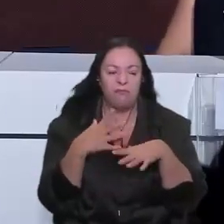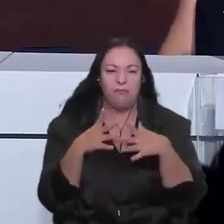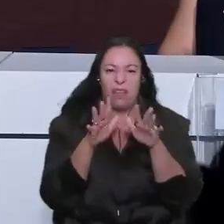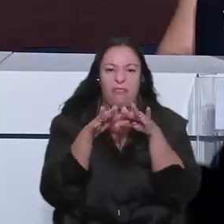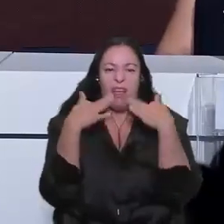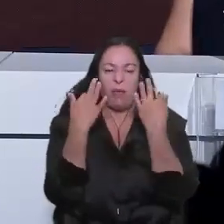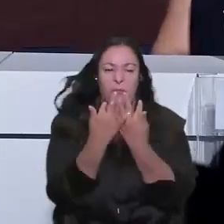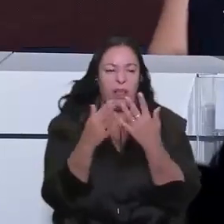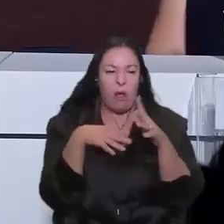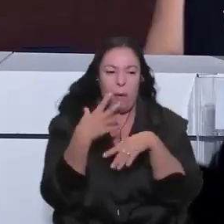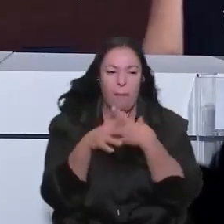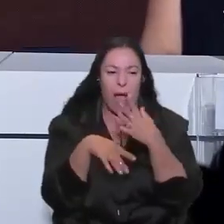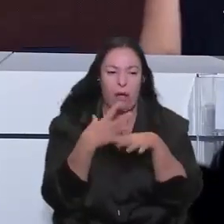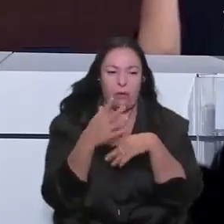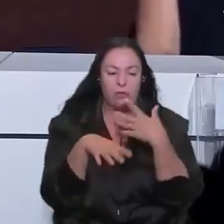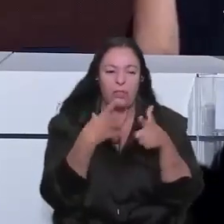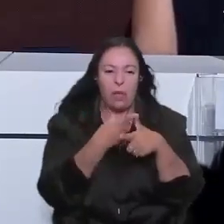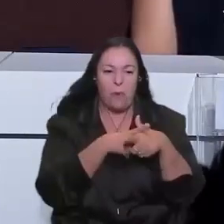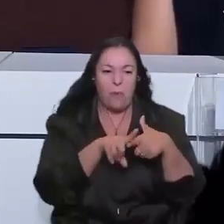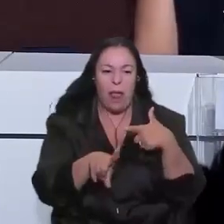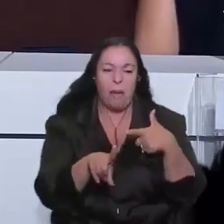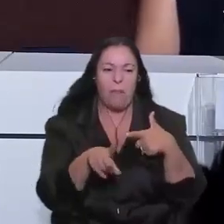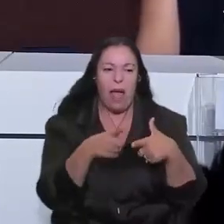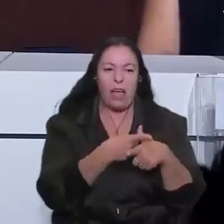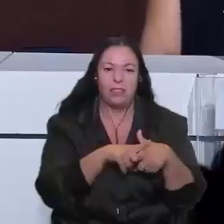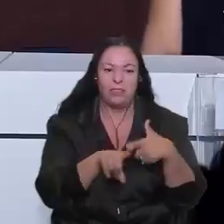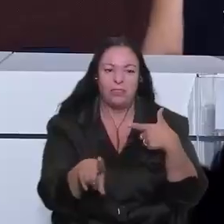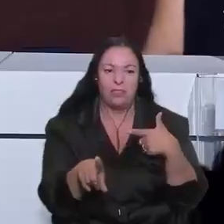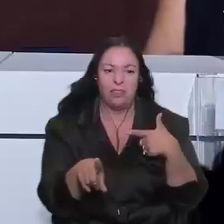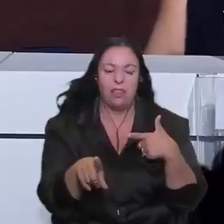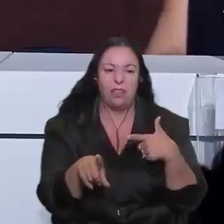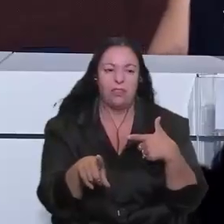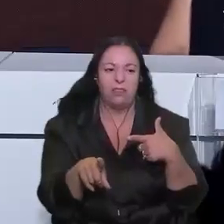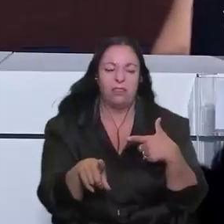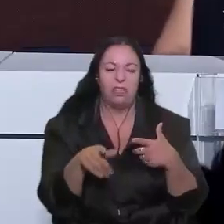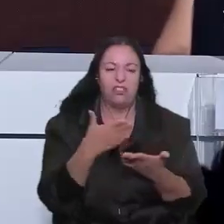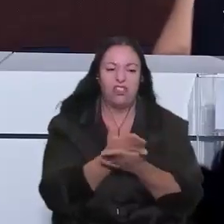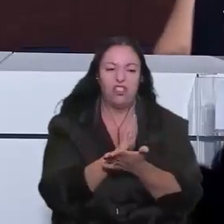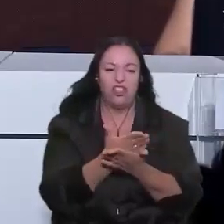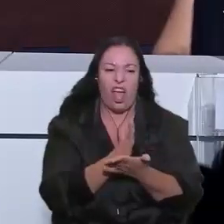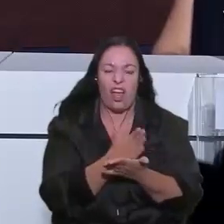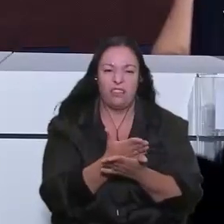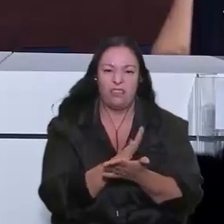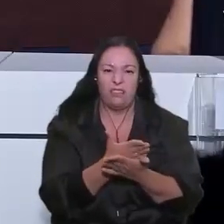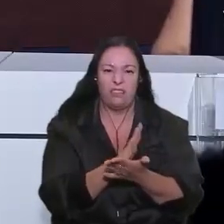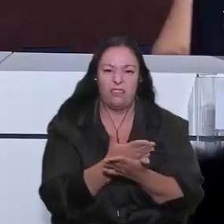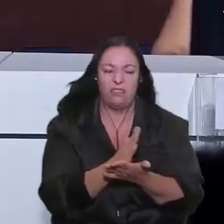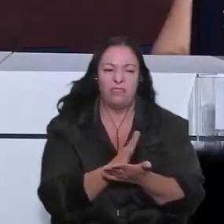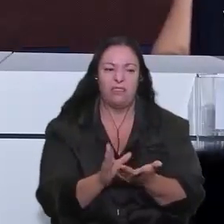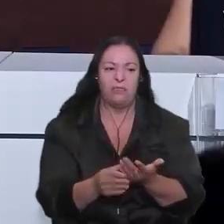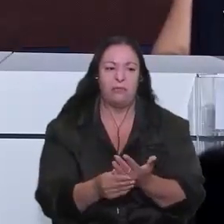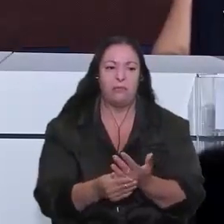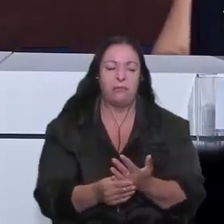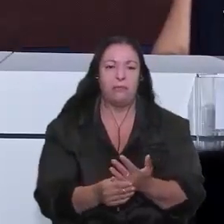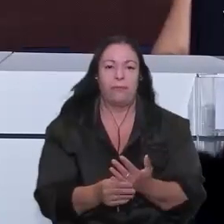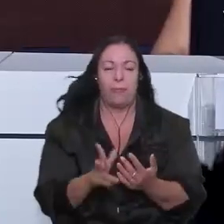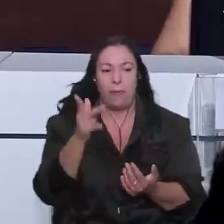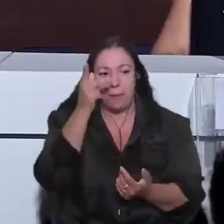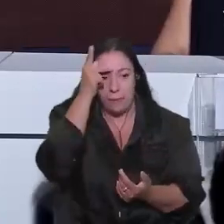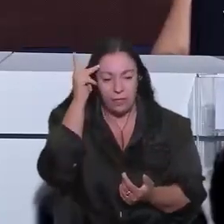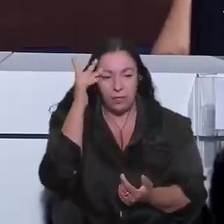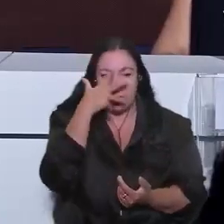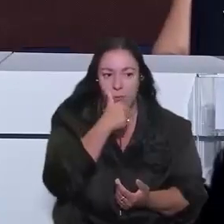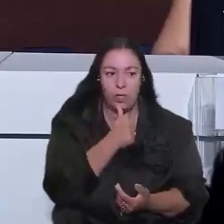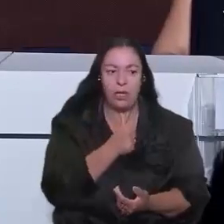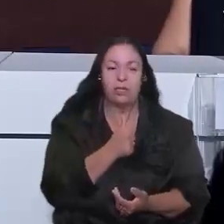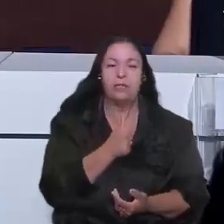muito confusas, problemáticas, patológicas, chatas, e depois tem gente bonita nas